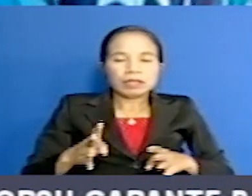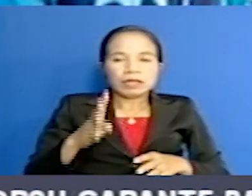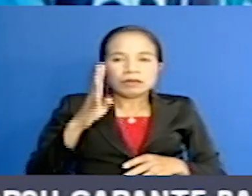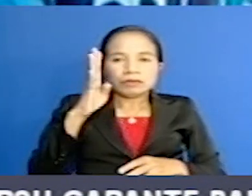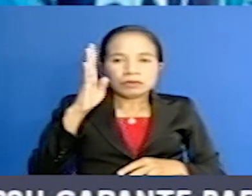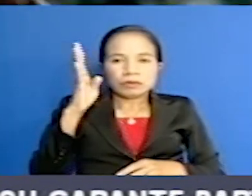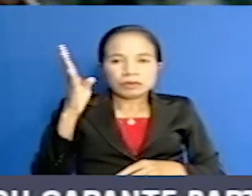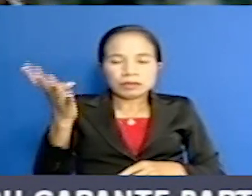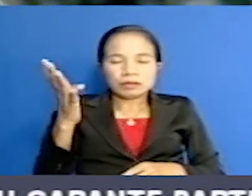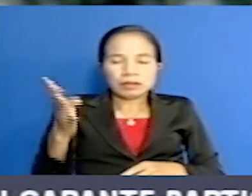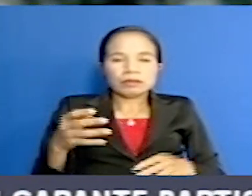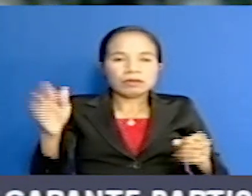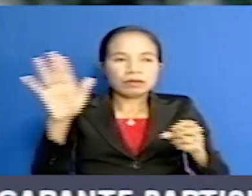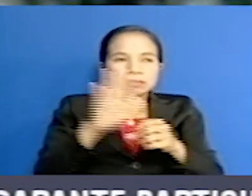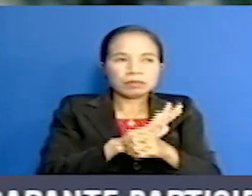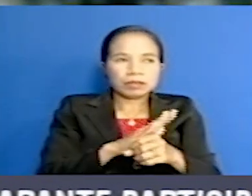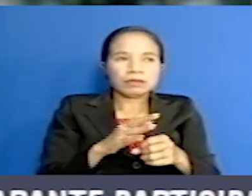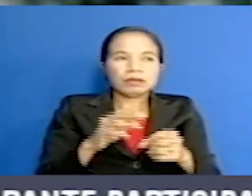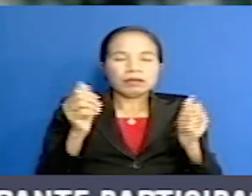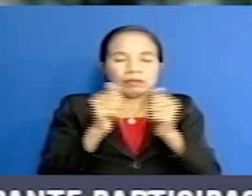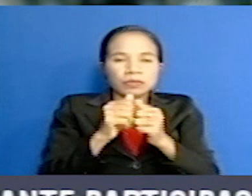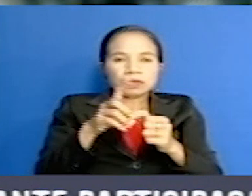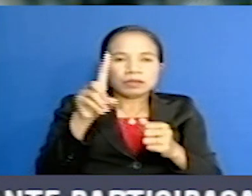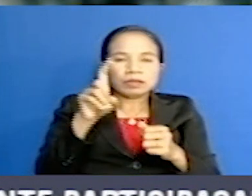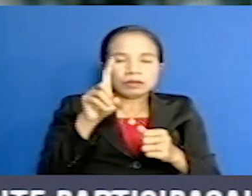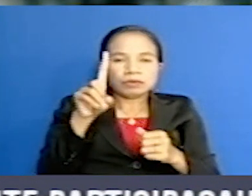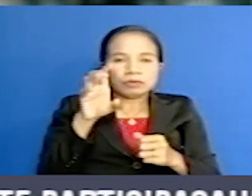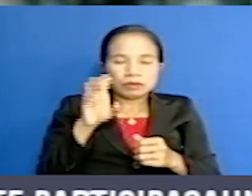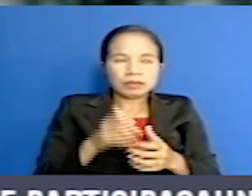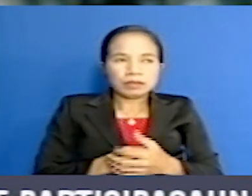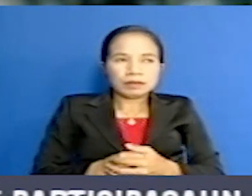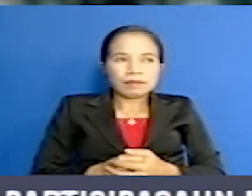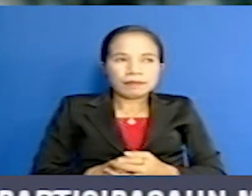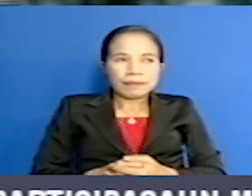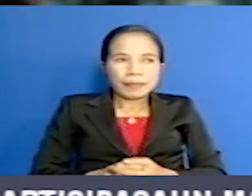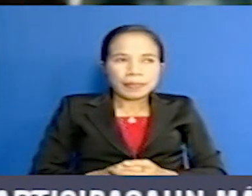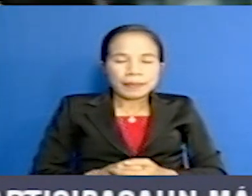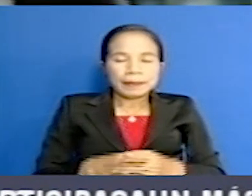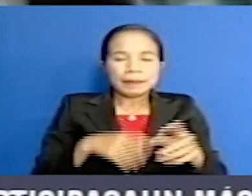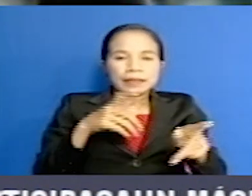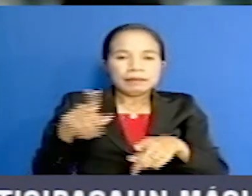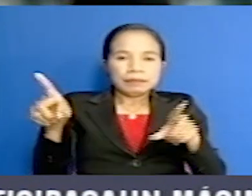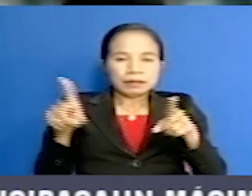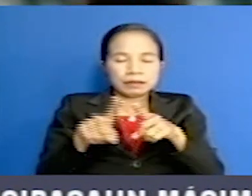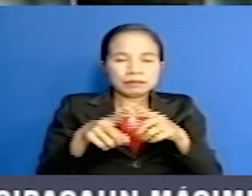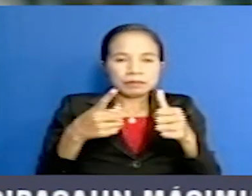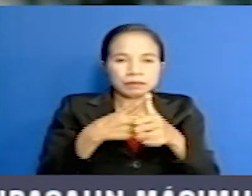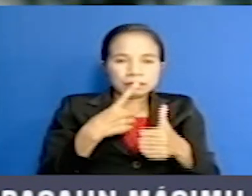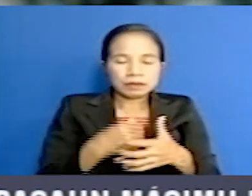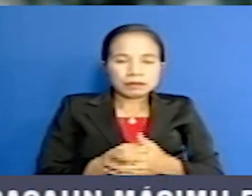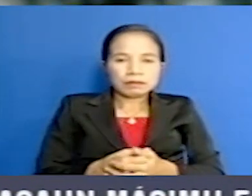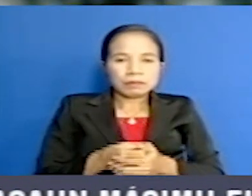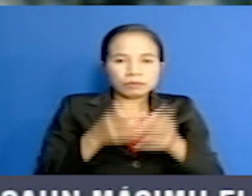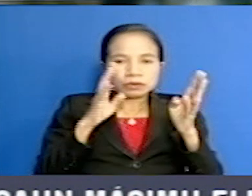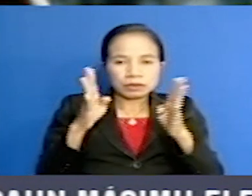nulu Recinhualu. Iha território toma. Ema nebe hetan sai beneficiari ba primeiro passo, ka primeiro